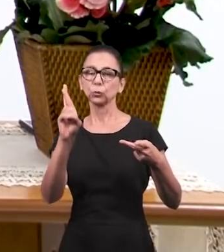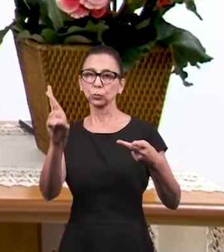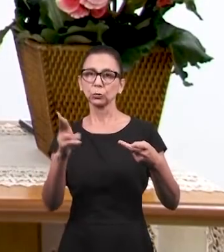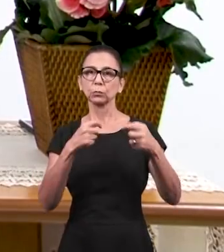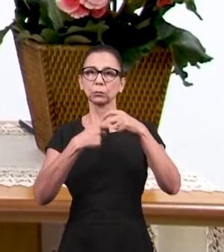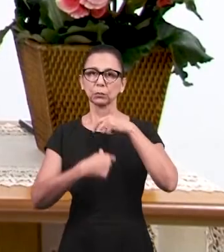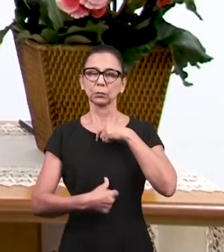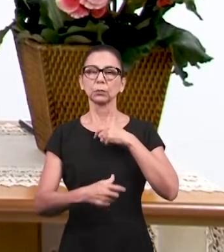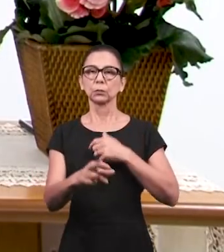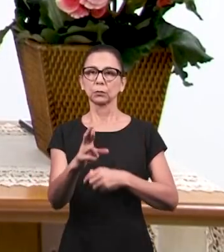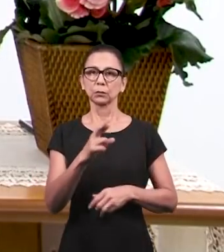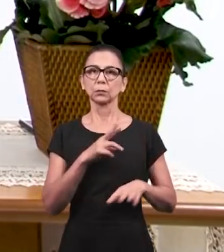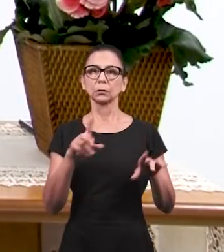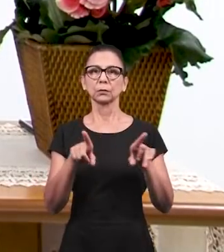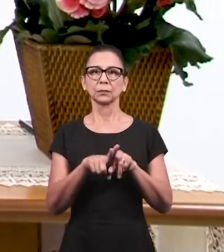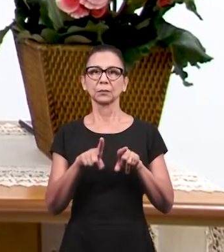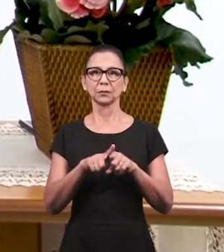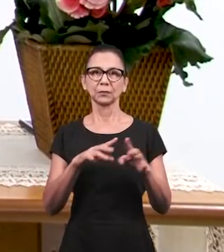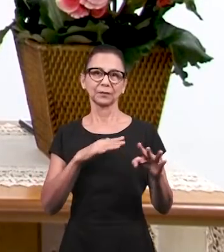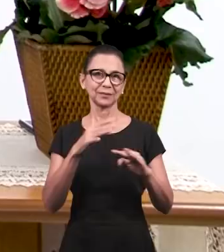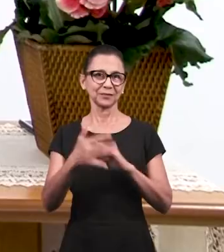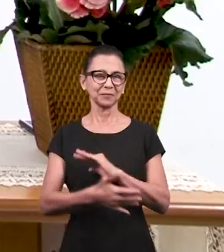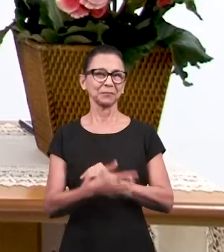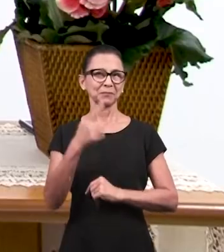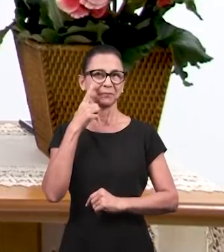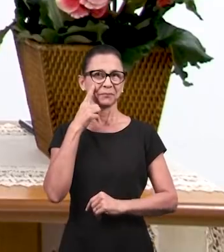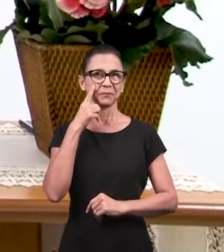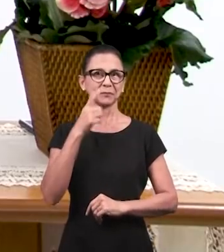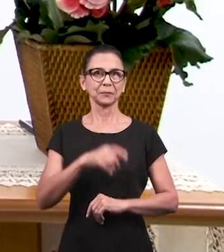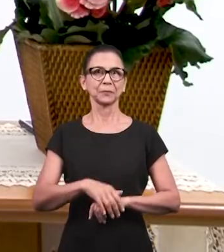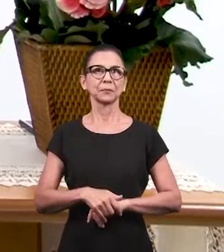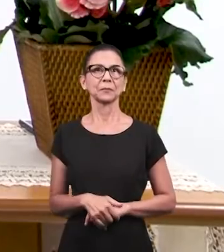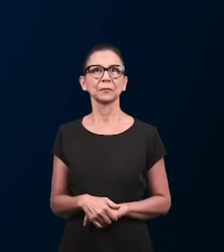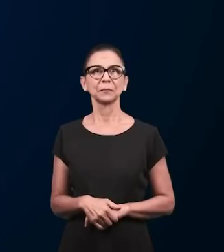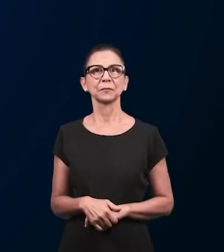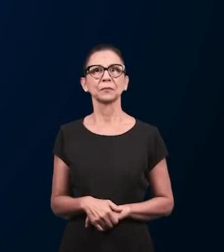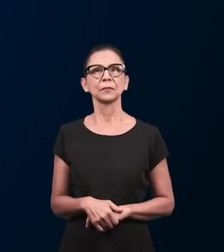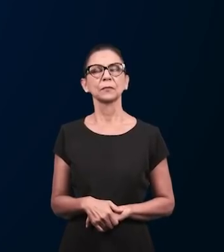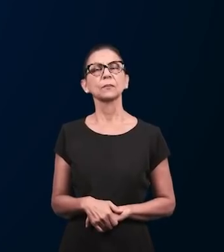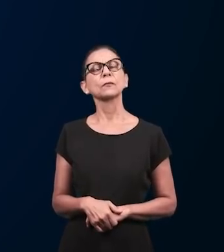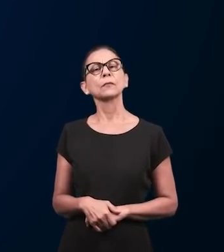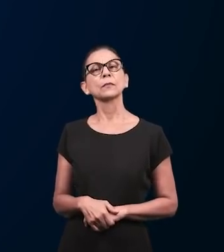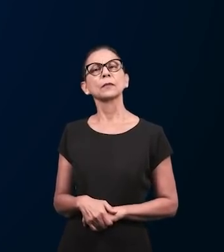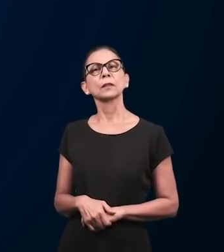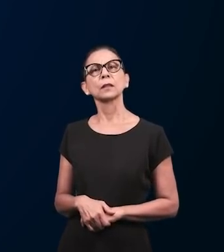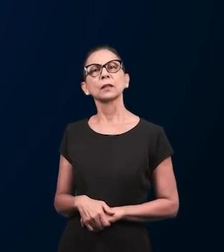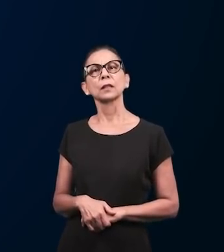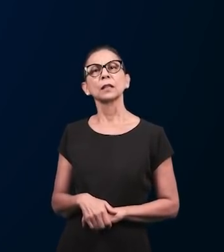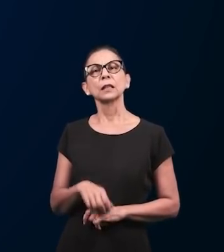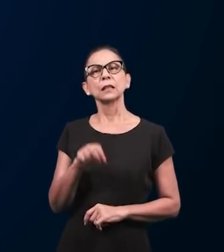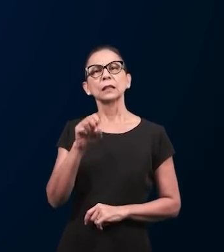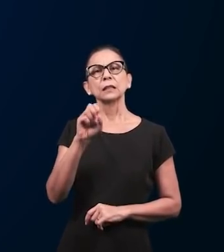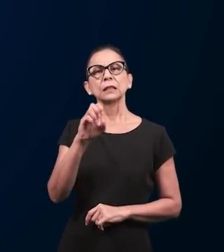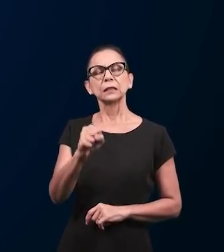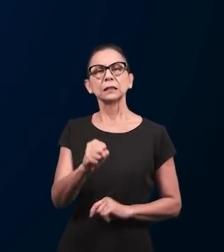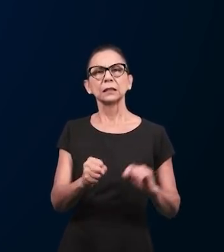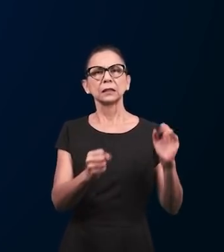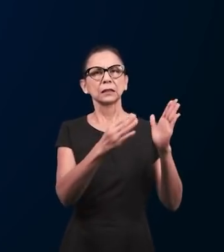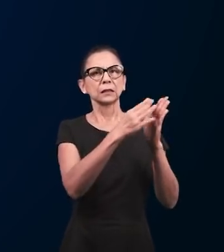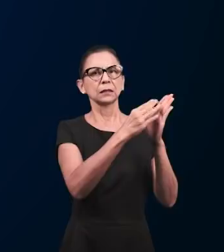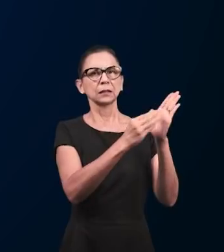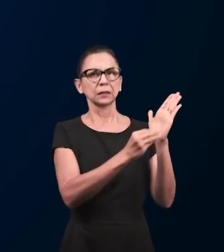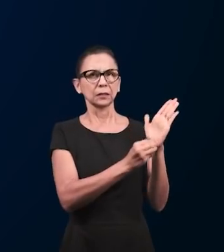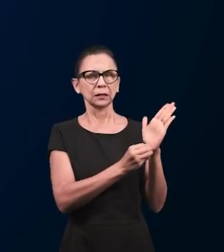um obreiro, e ele vai responder também em Libras. Vamos ouvi-los. Sim, eram espécie de